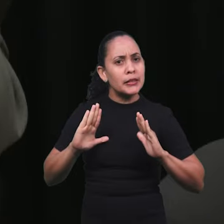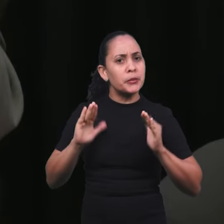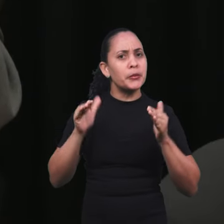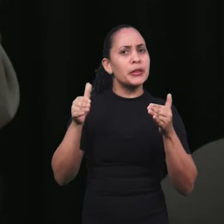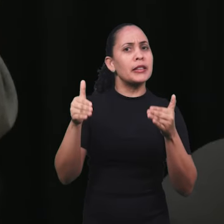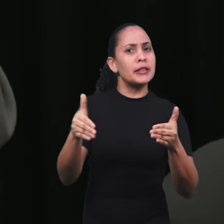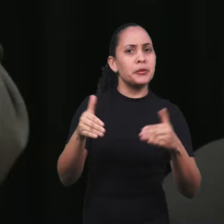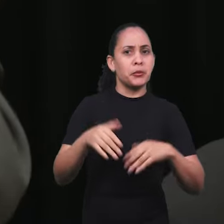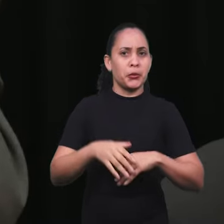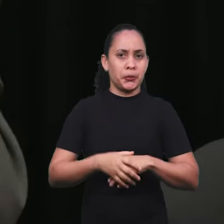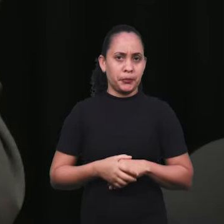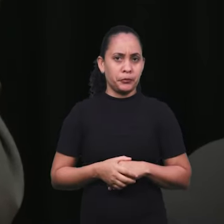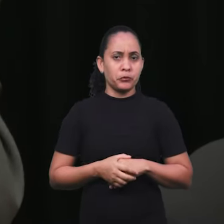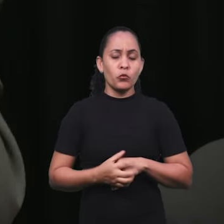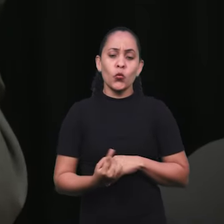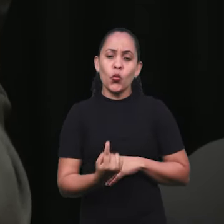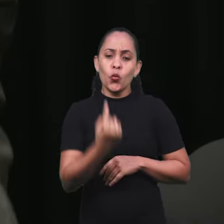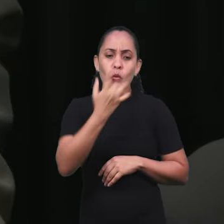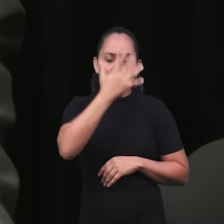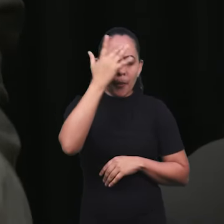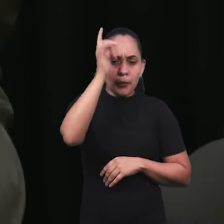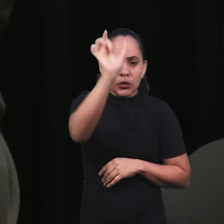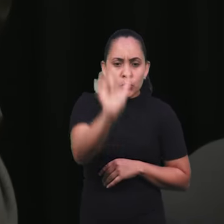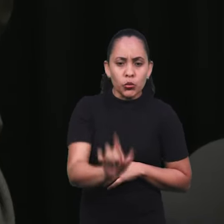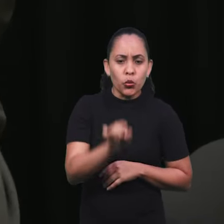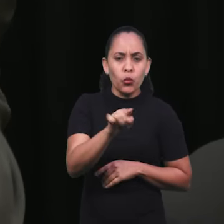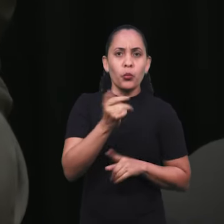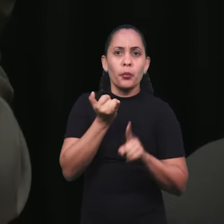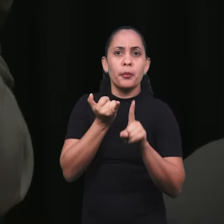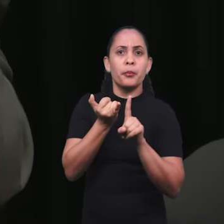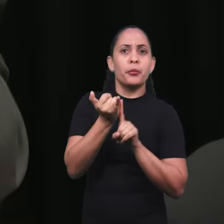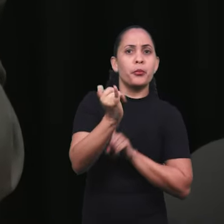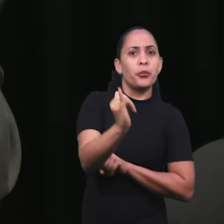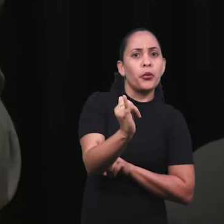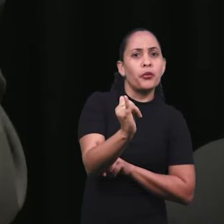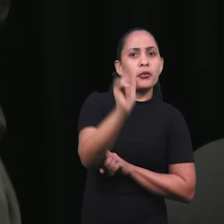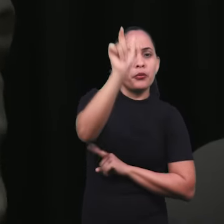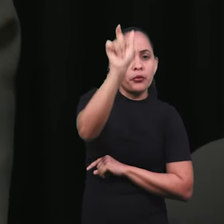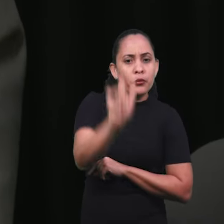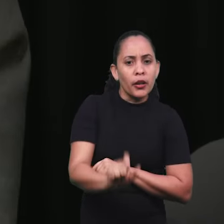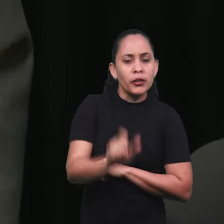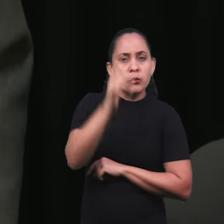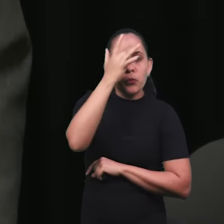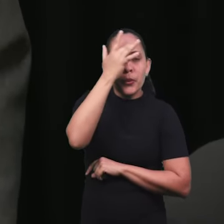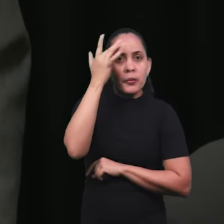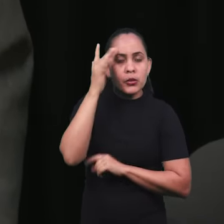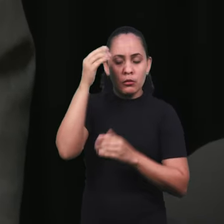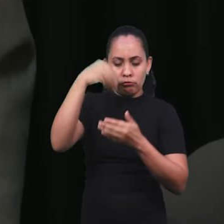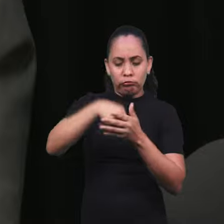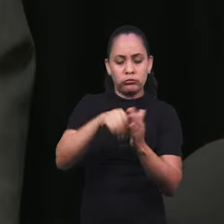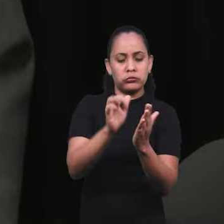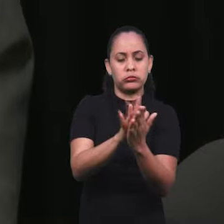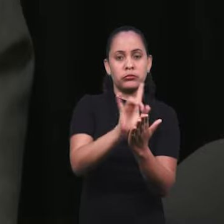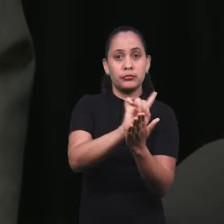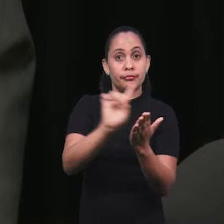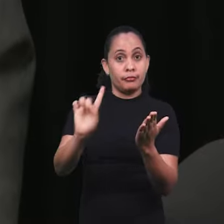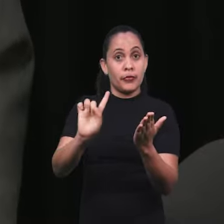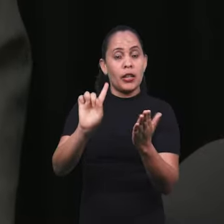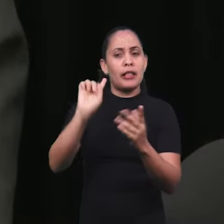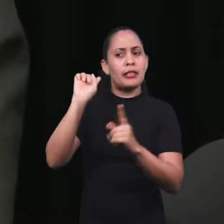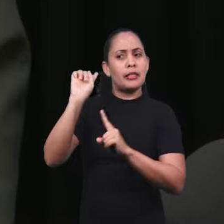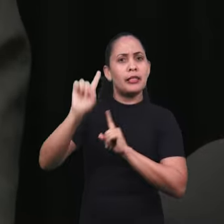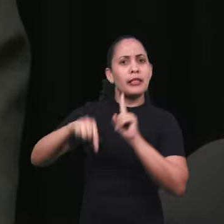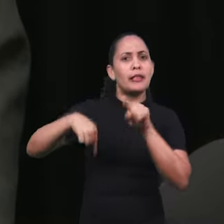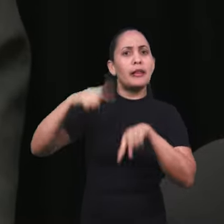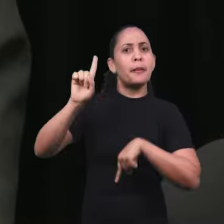especificamente com uma pessoa, com um profeta, com um personagem bíblico, e